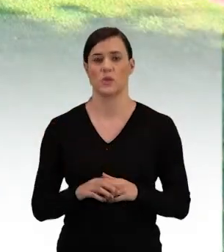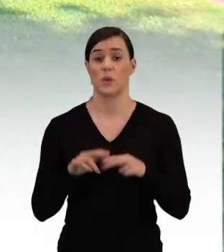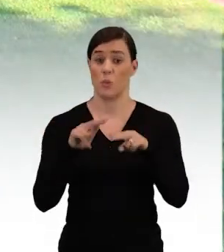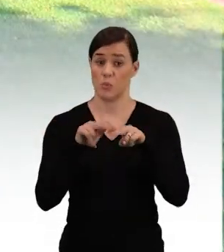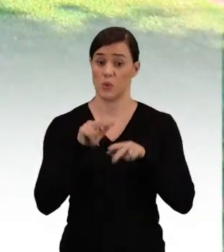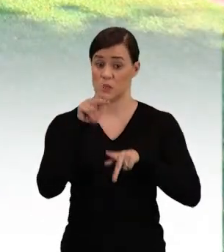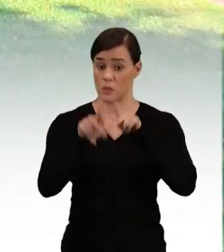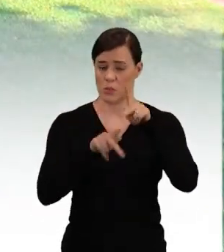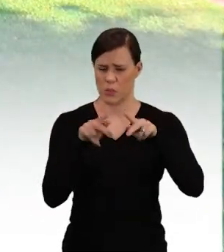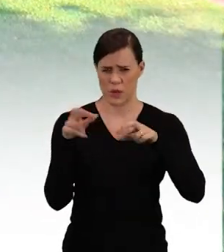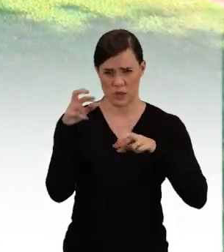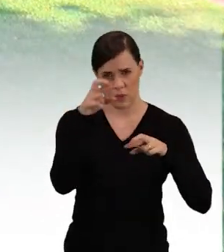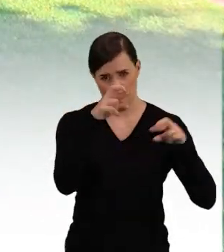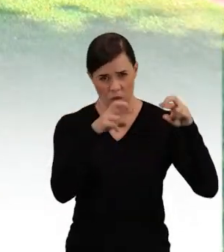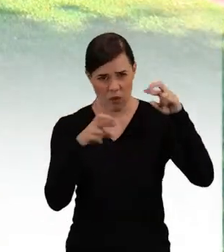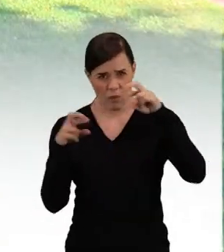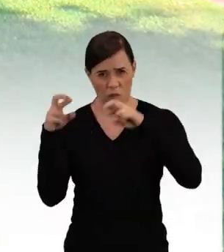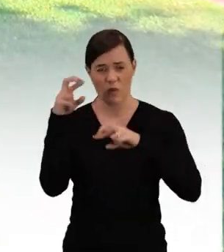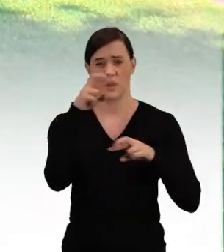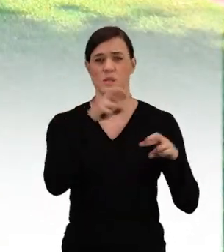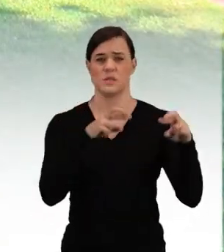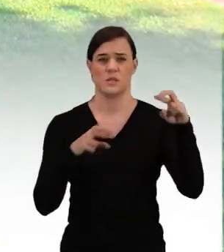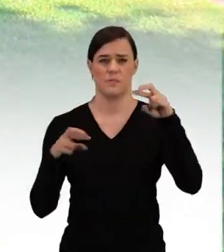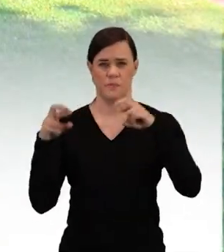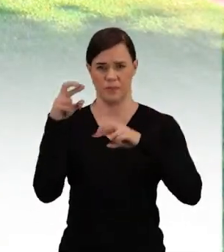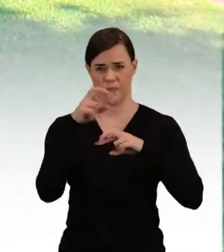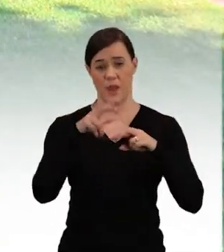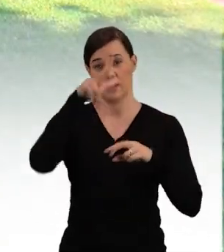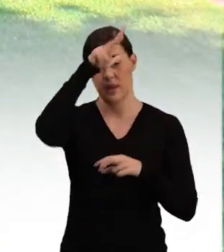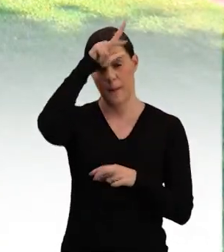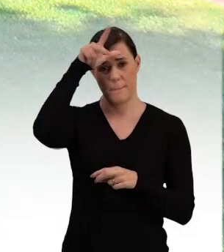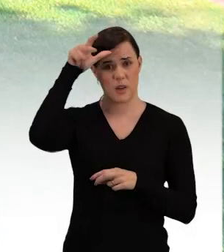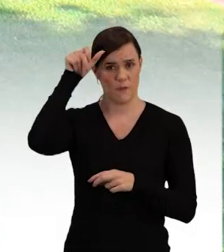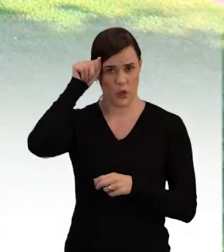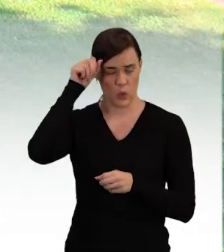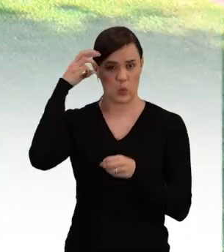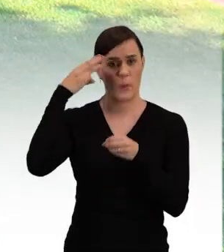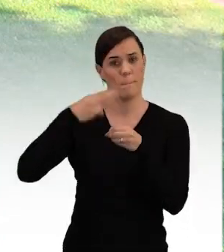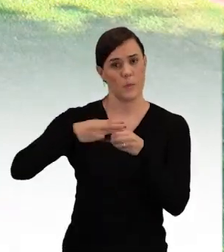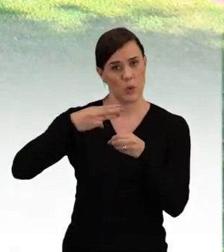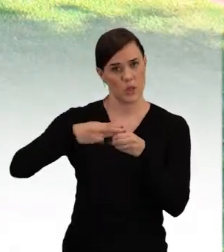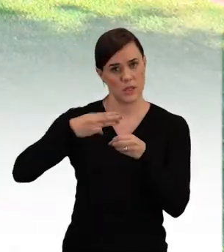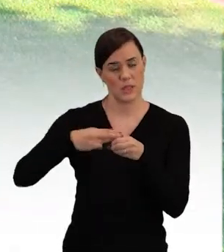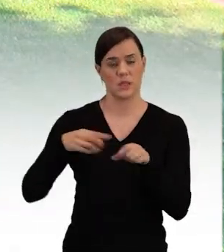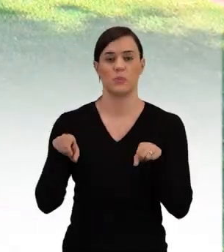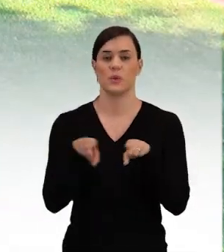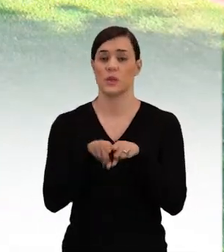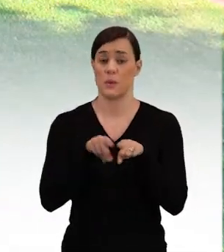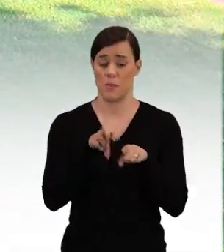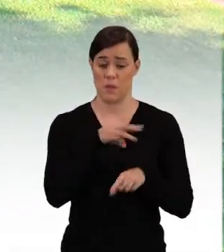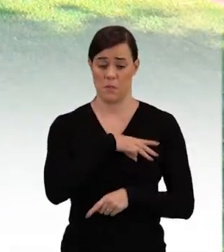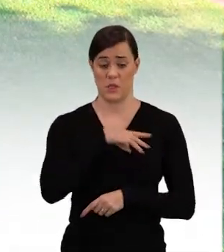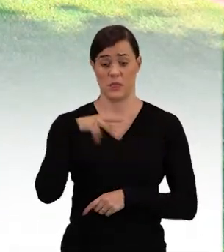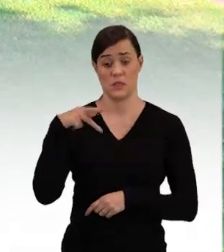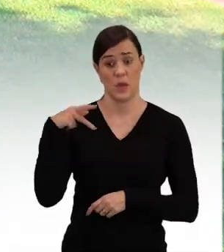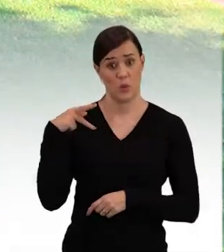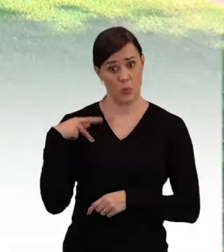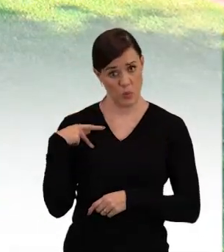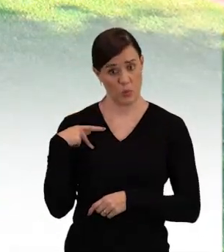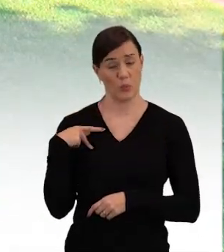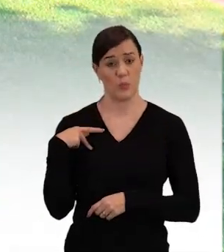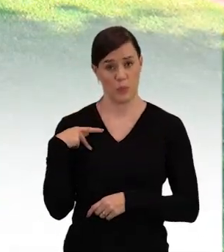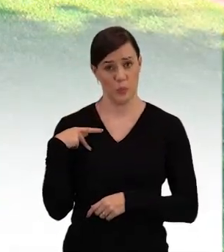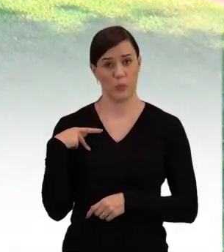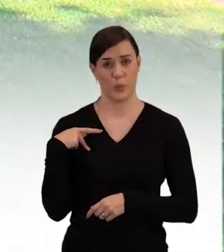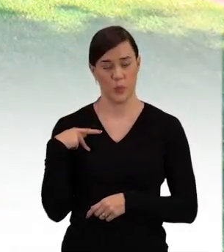a população fiscalize tanto a prefeitura, né, o município, quanto o próprio Ministério Público, para